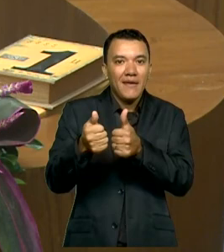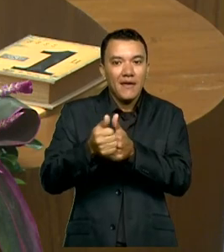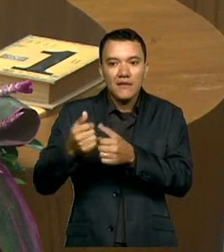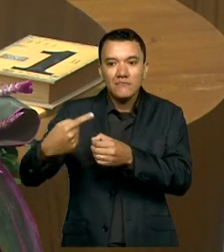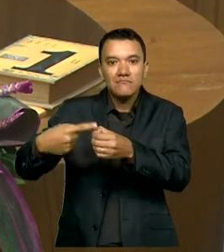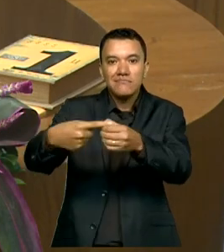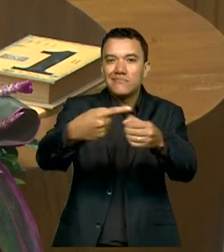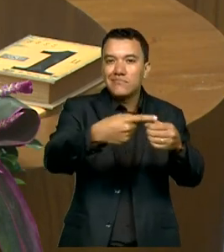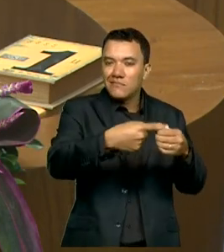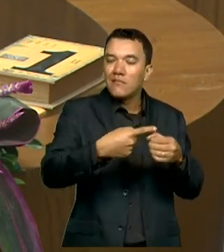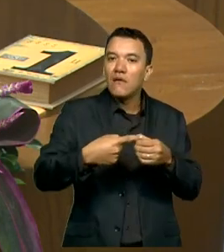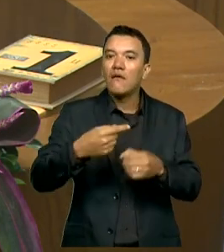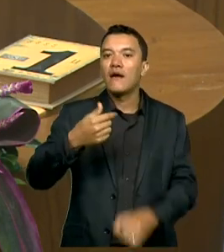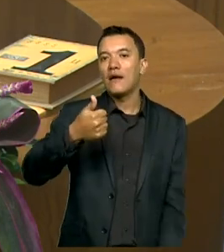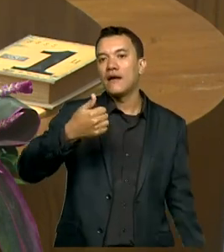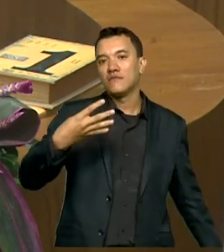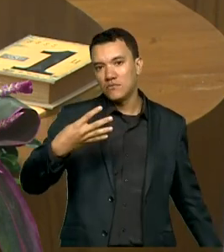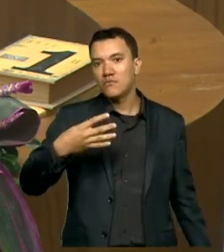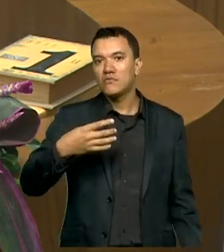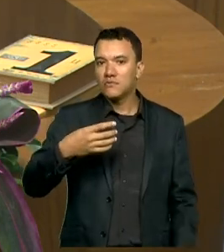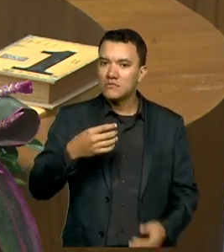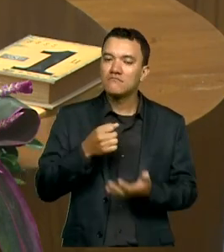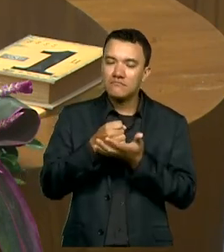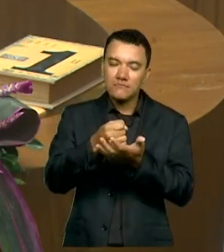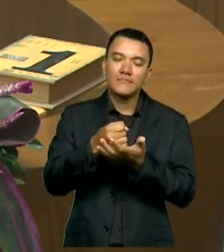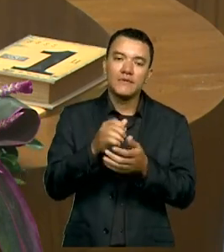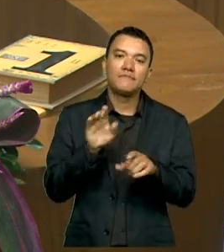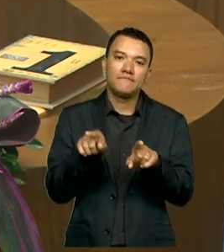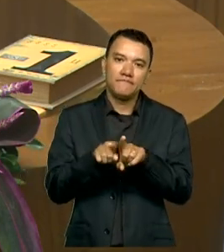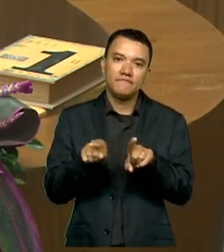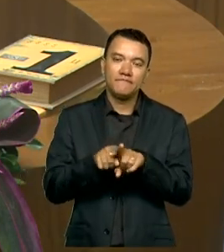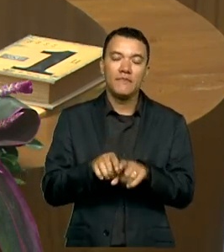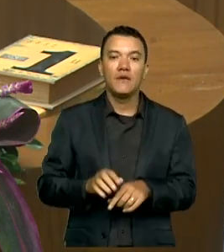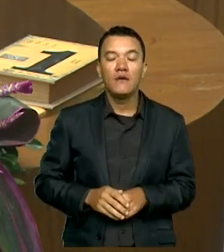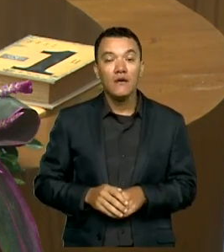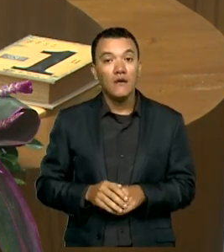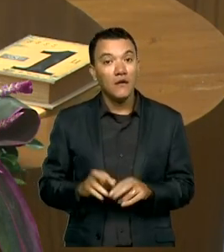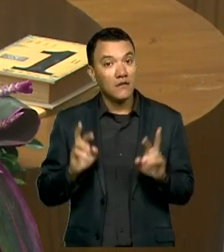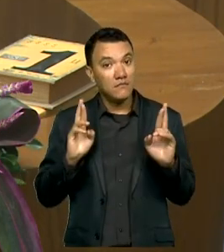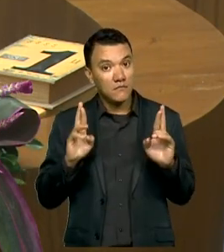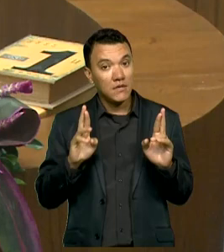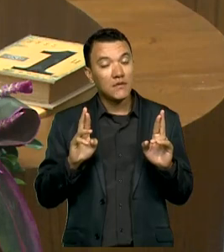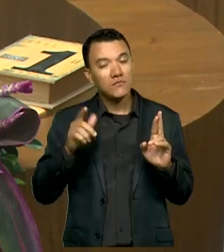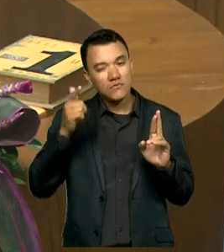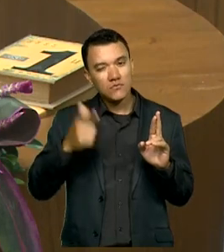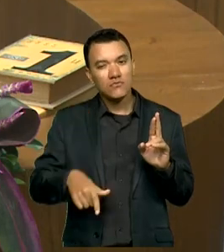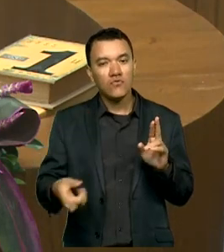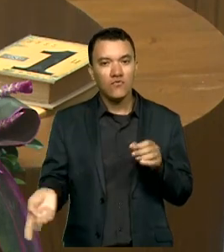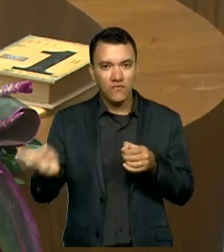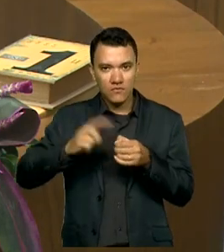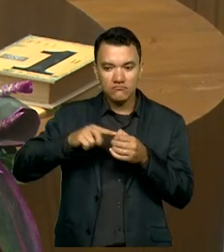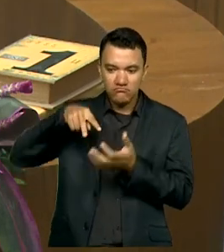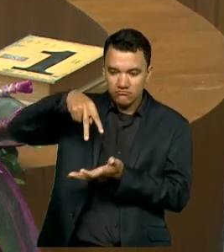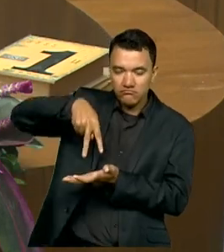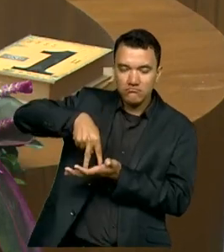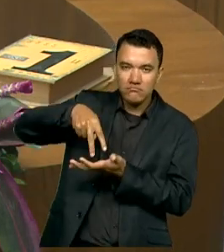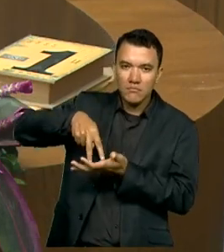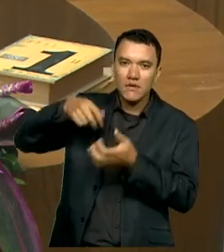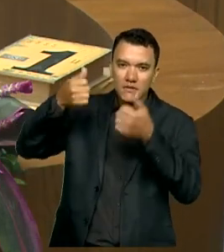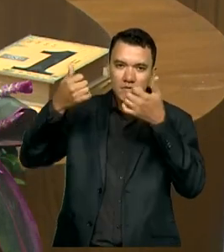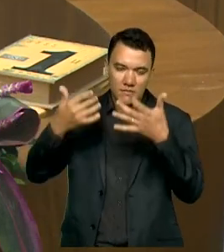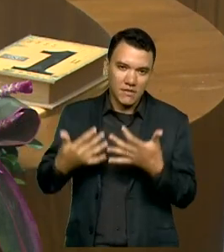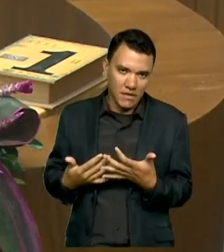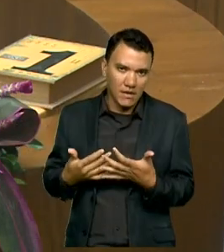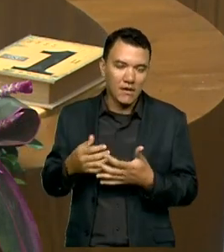sul do Maranhão, e espero em breve estar aqui nessa tribuna falando